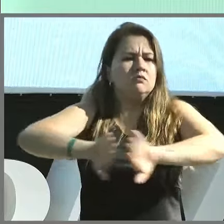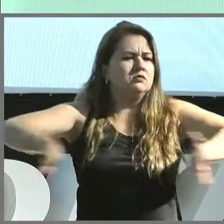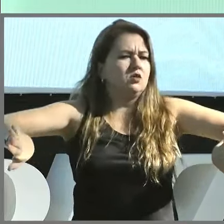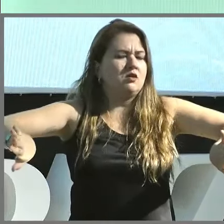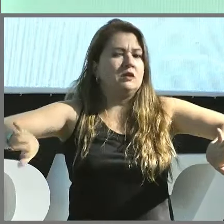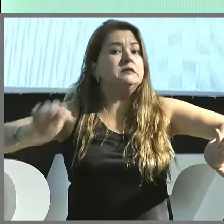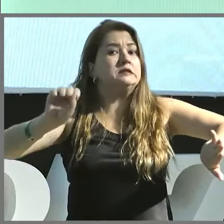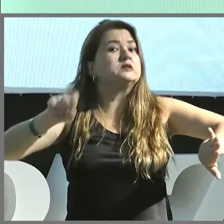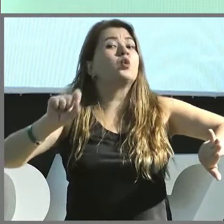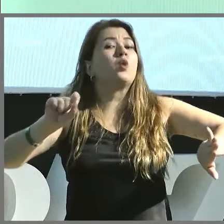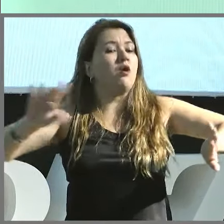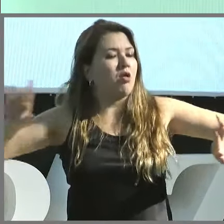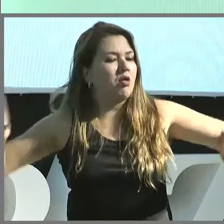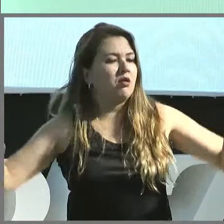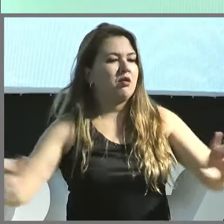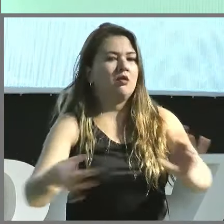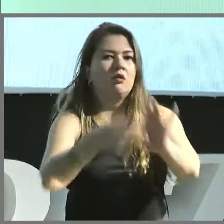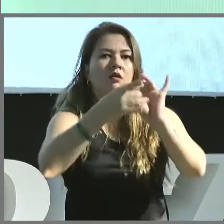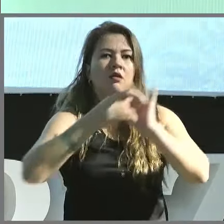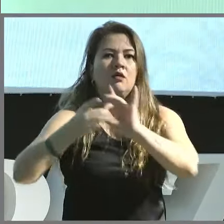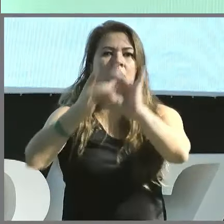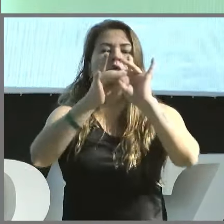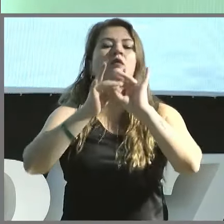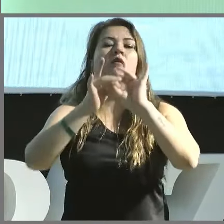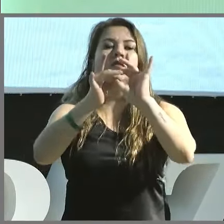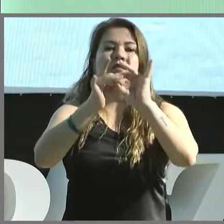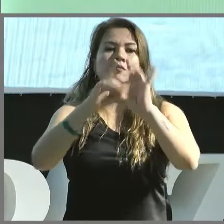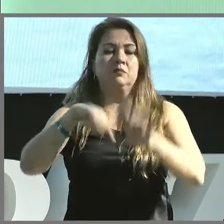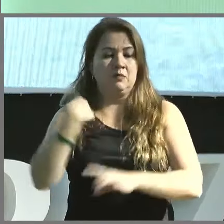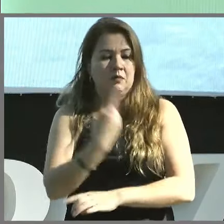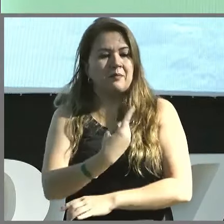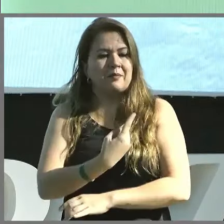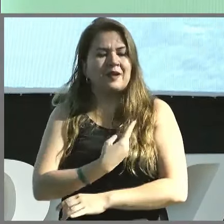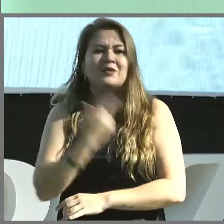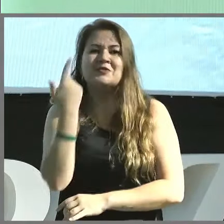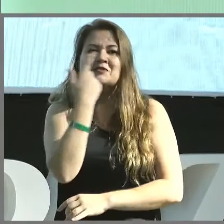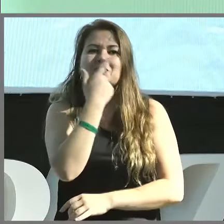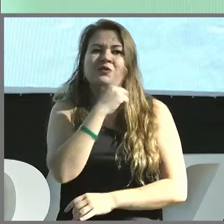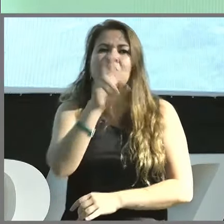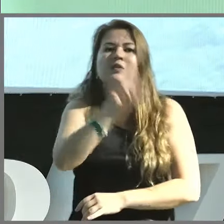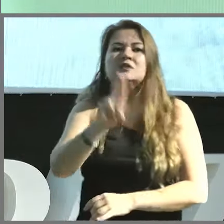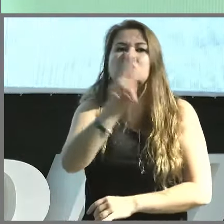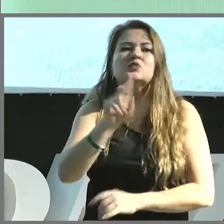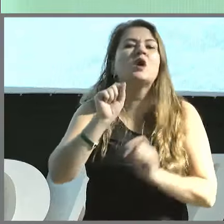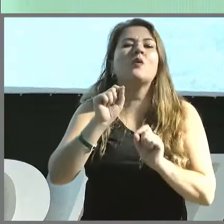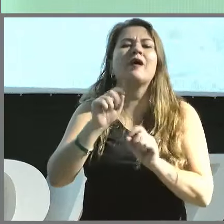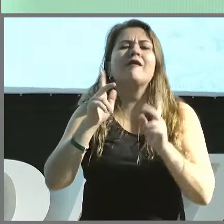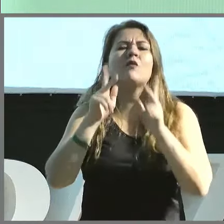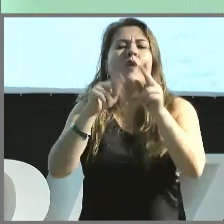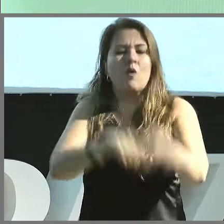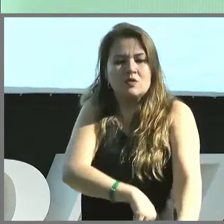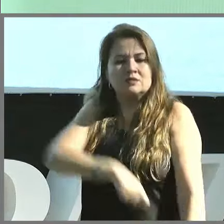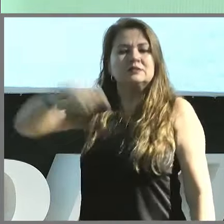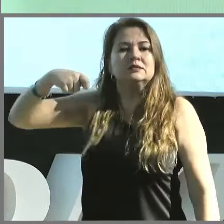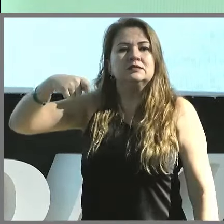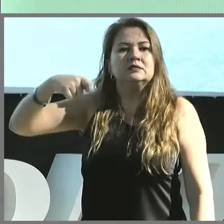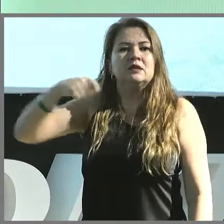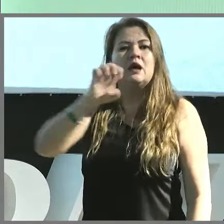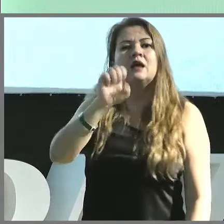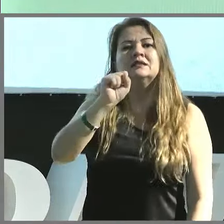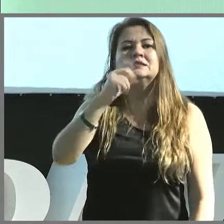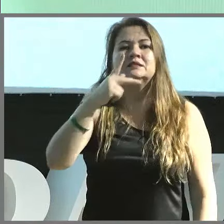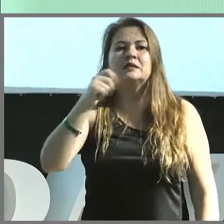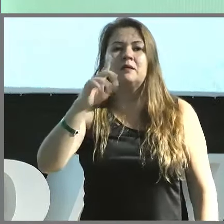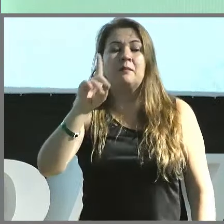união, para viver uma espada que não é a espada da conivência com o crime, mas é da espada